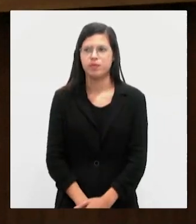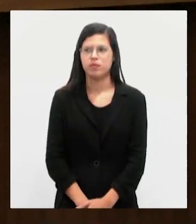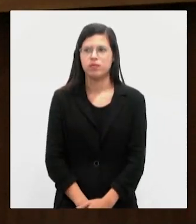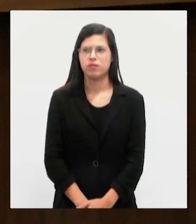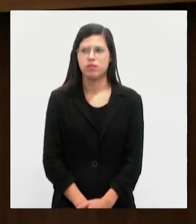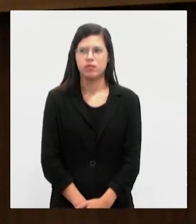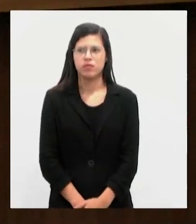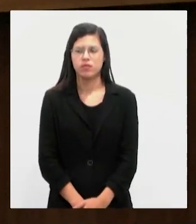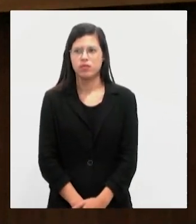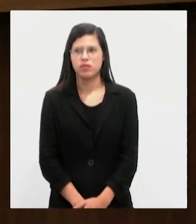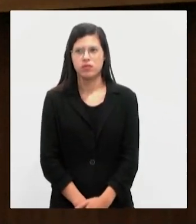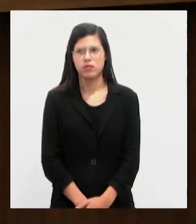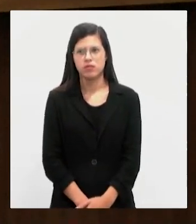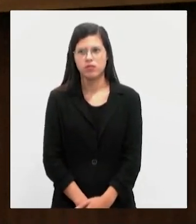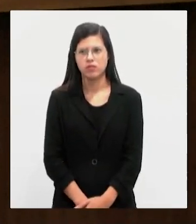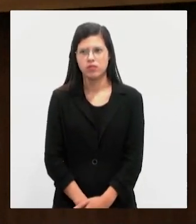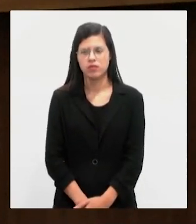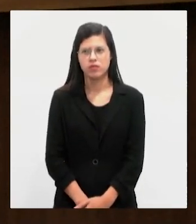De outro lado,